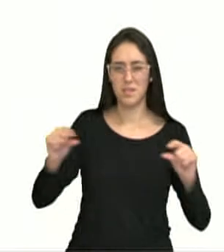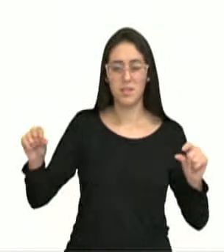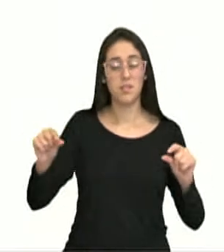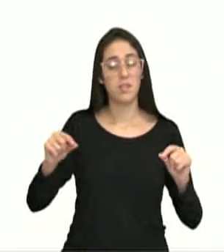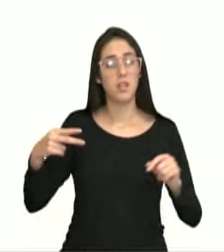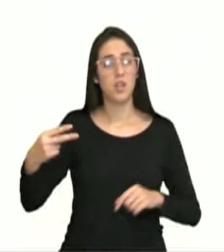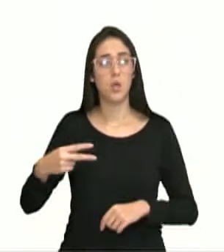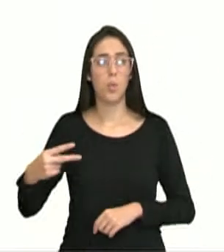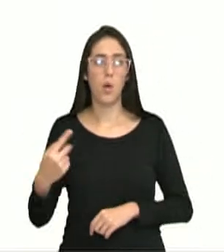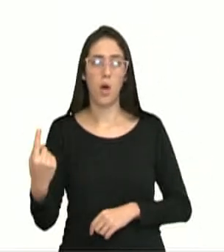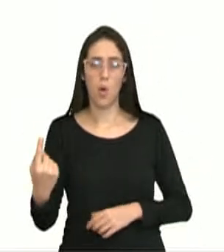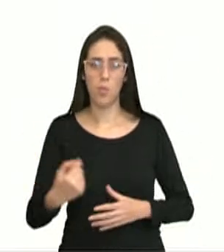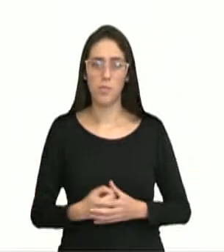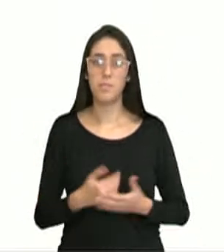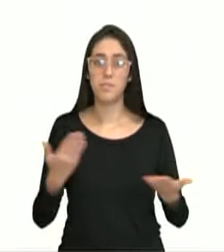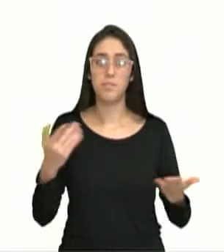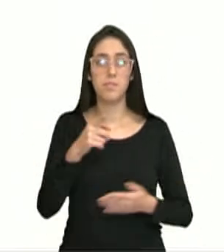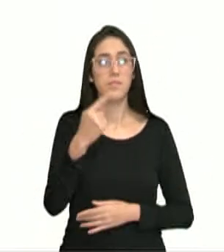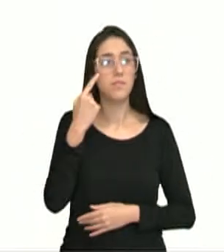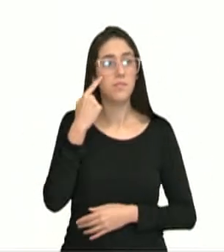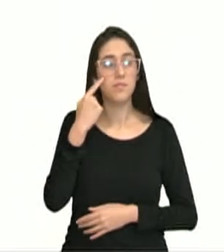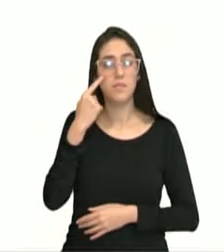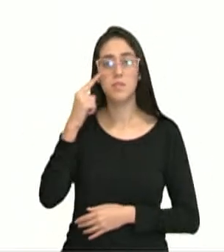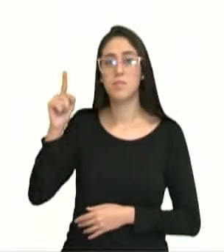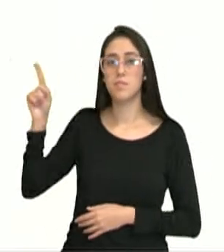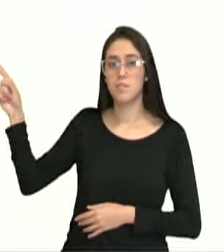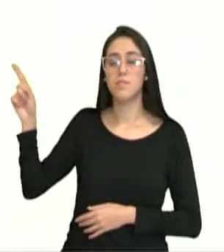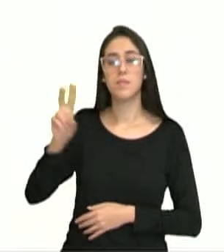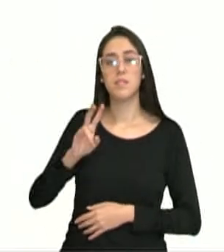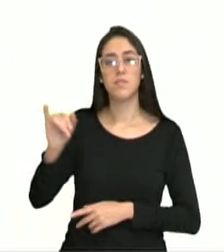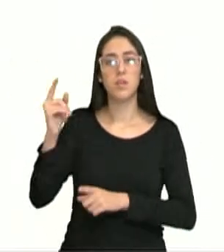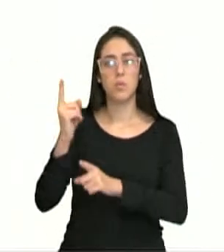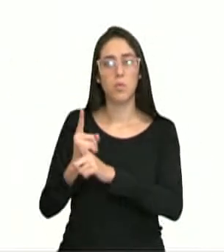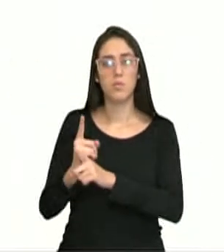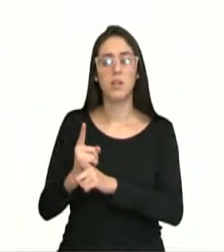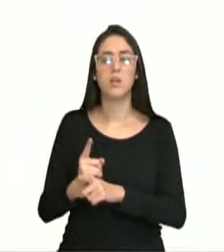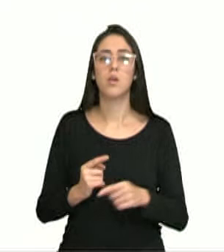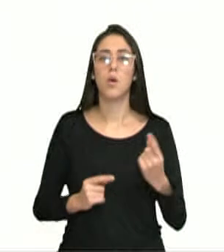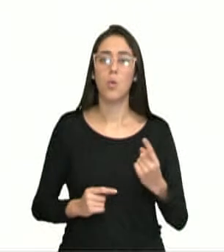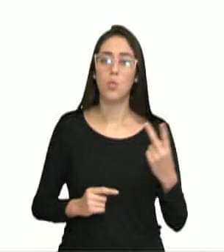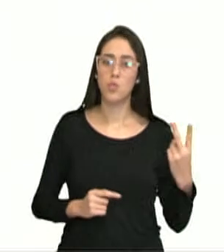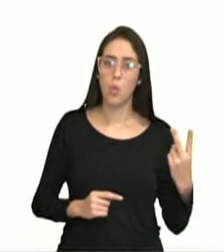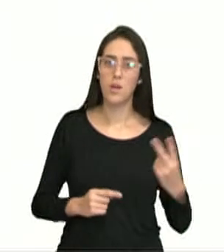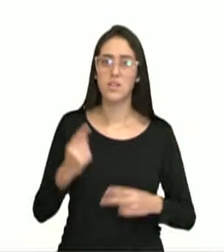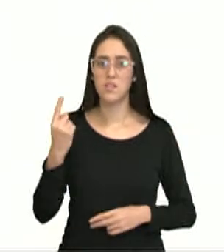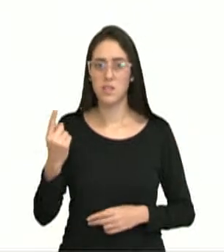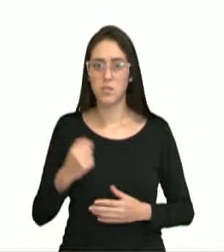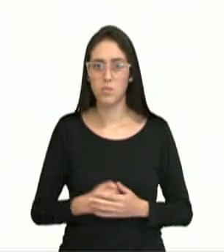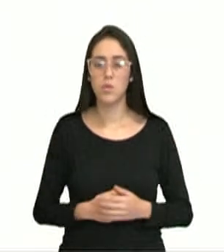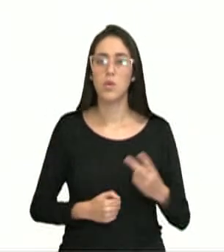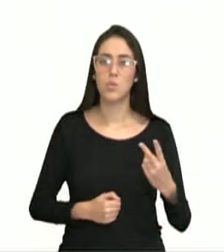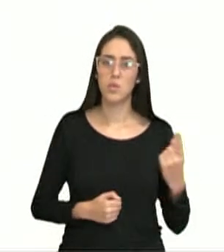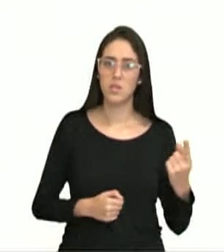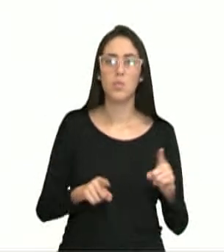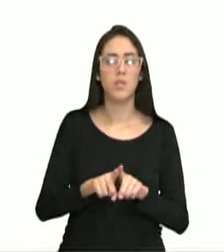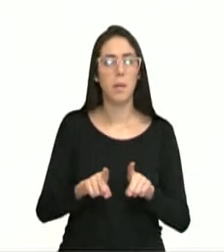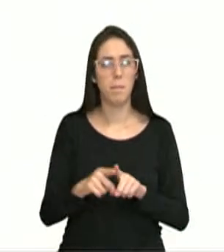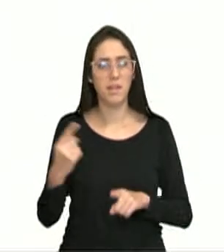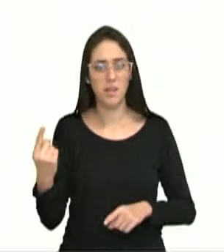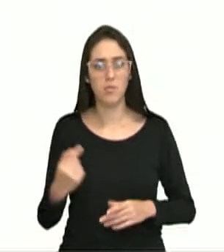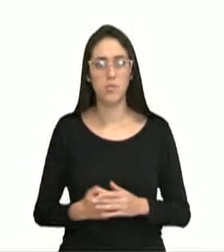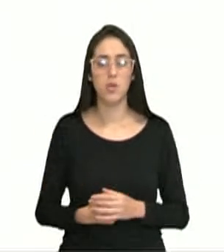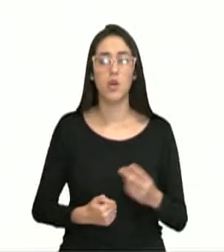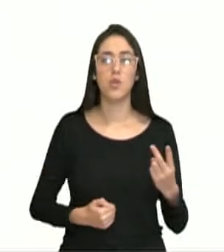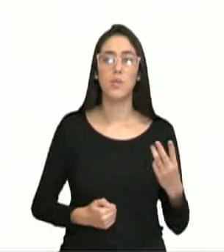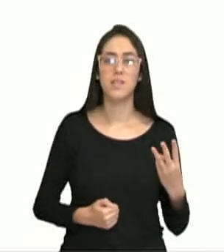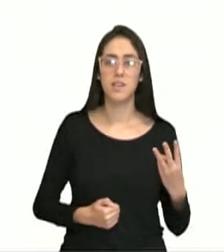eu fazer essa verificação, você vai ver lá, 1, 2 é 1, 2, 1 também é 1, 2,